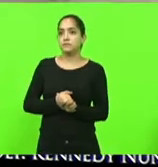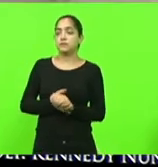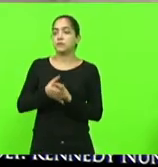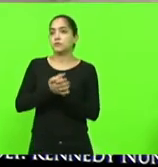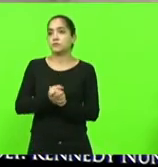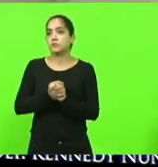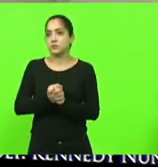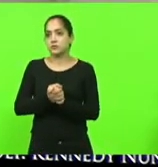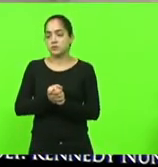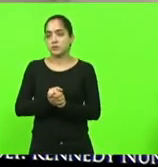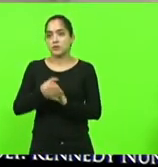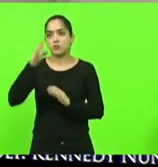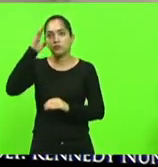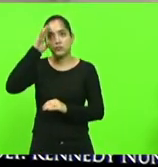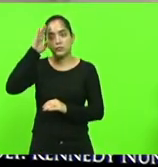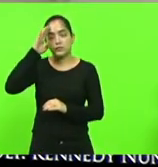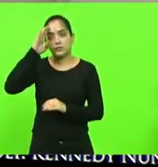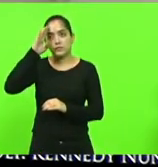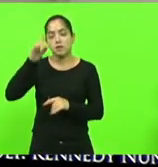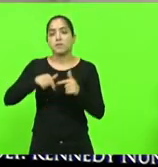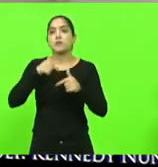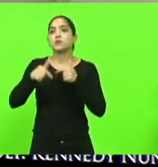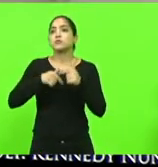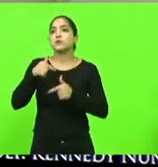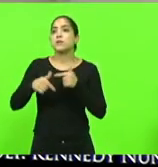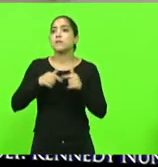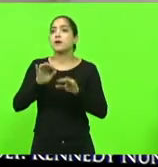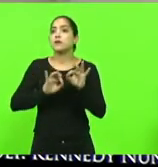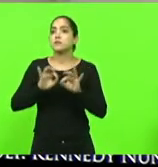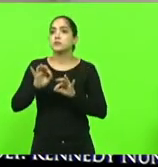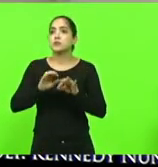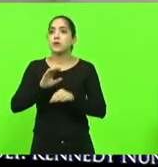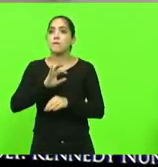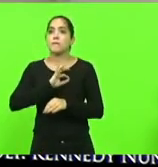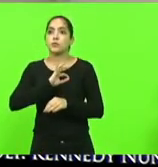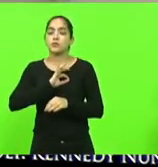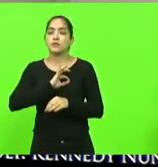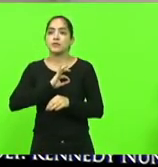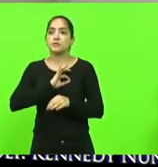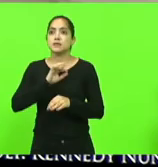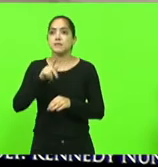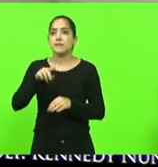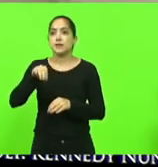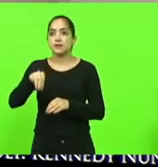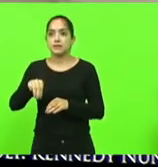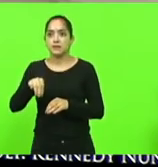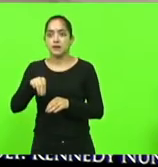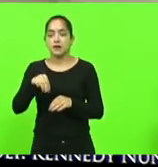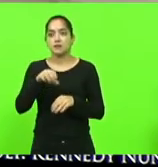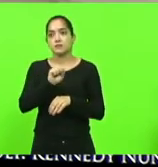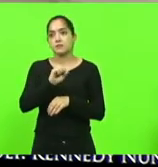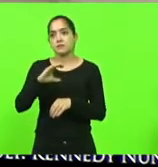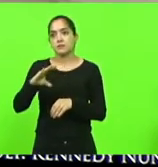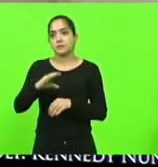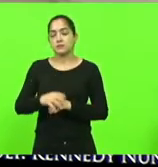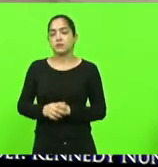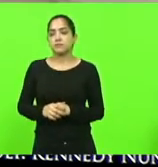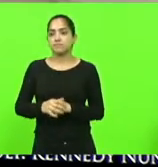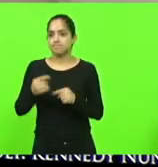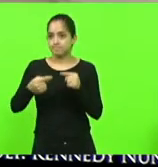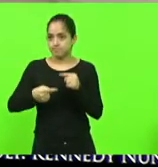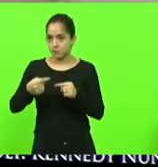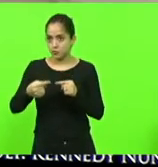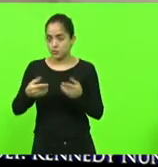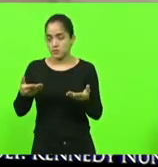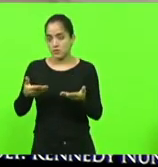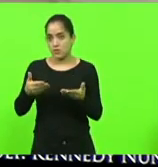coronel Dionéi Tonete, pelo trabalho desenvolvido junto à Polícia Militar do Estado de Santa Catarina. Em discussão. Não havendo quem